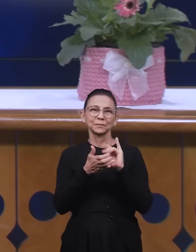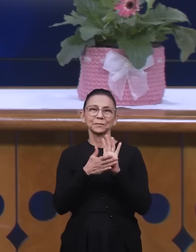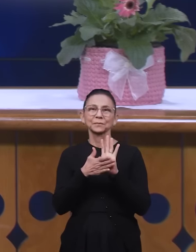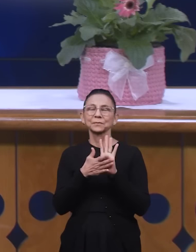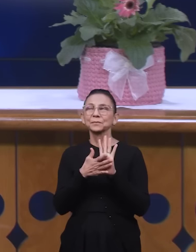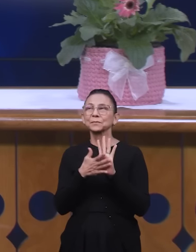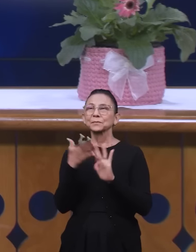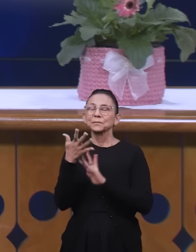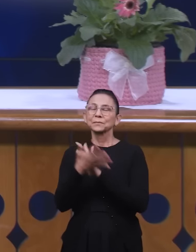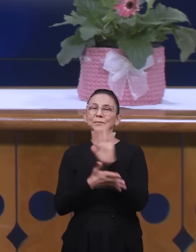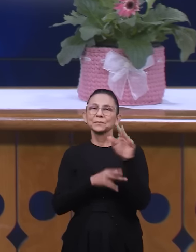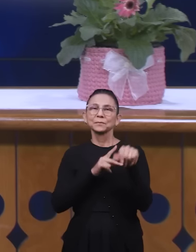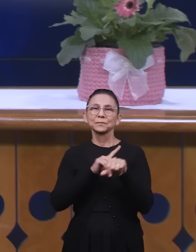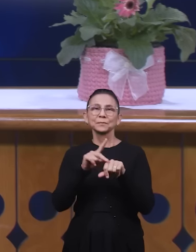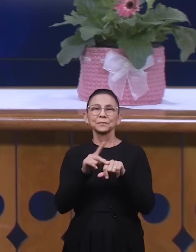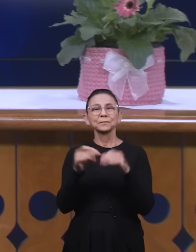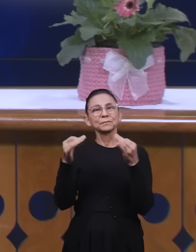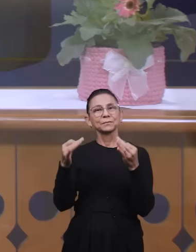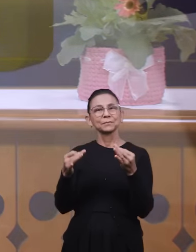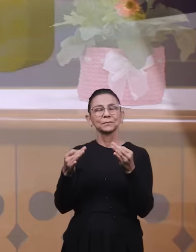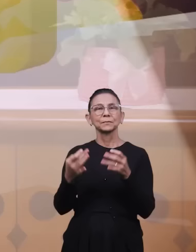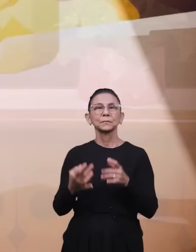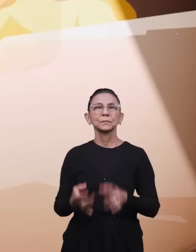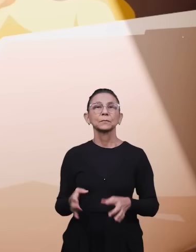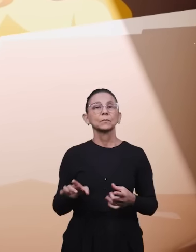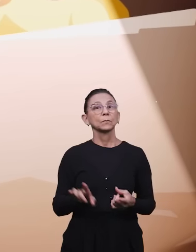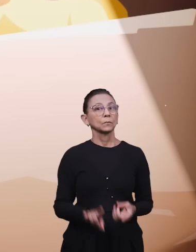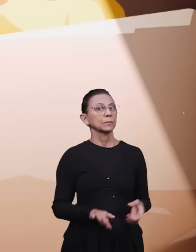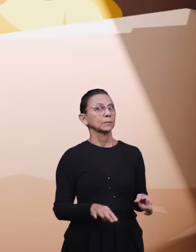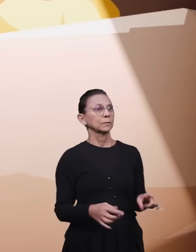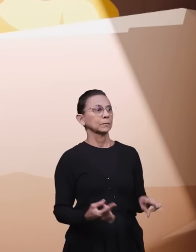sai o perfeito louvor ao Senhor.